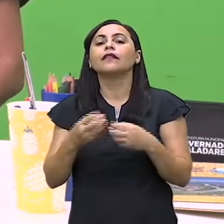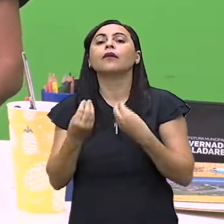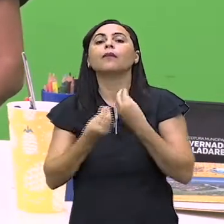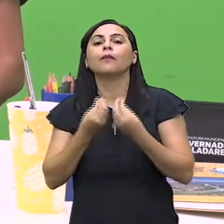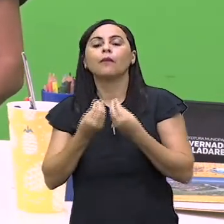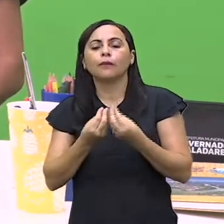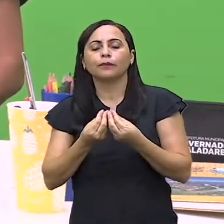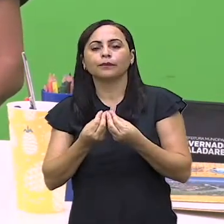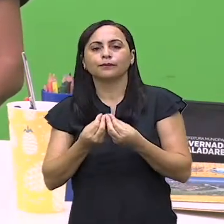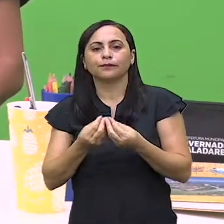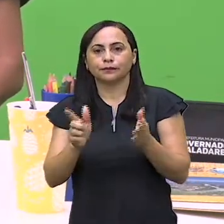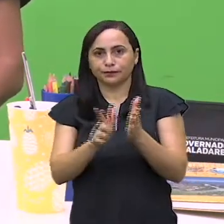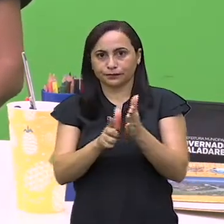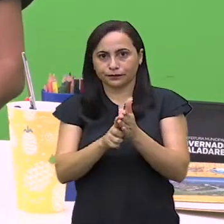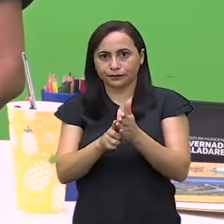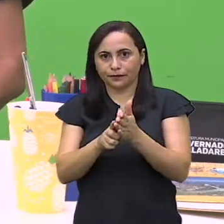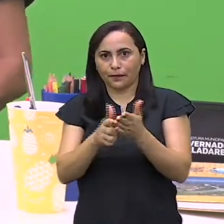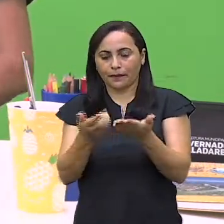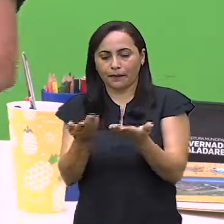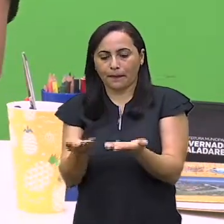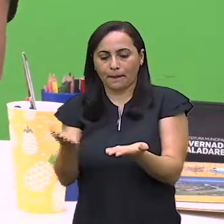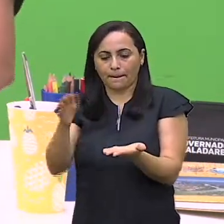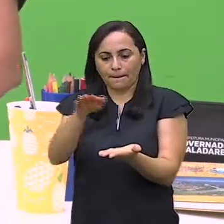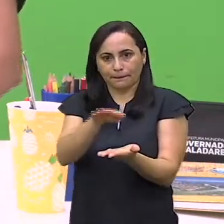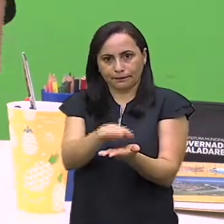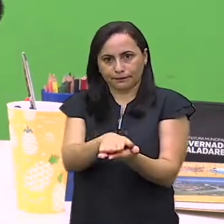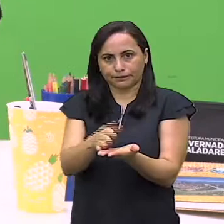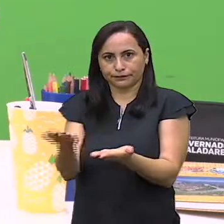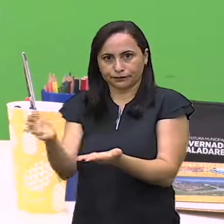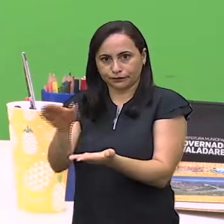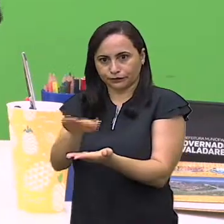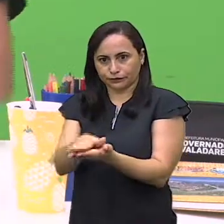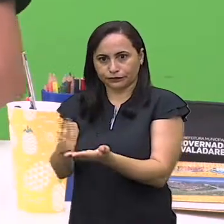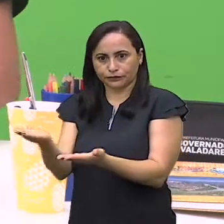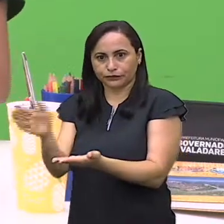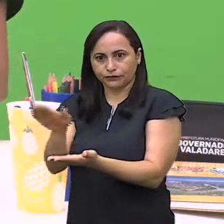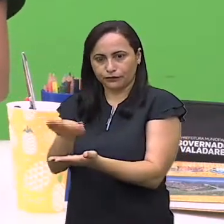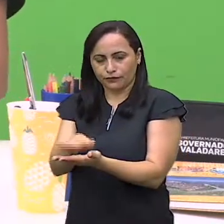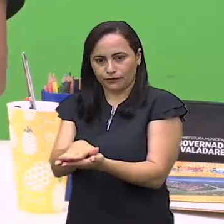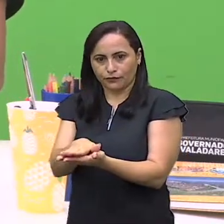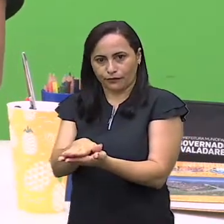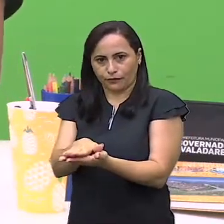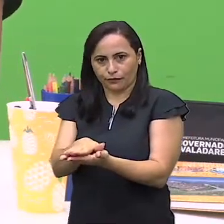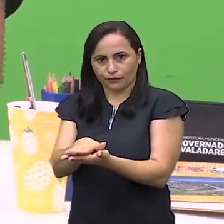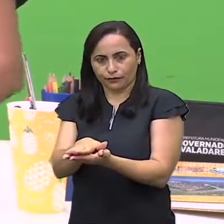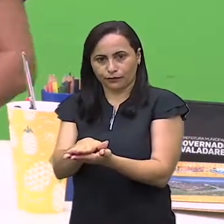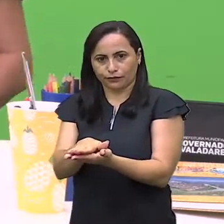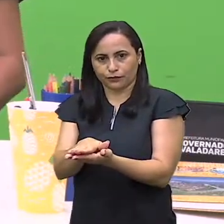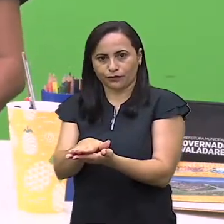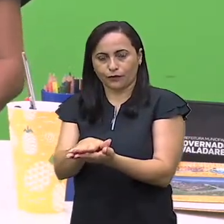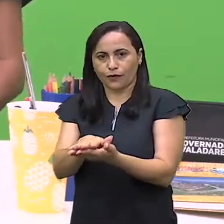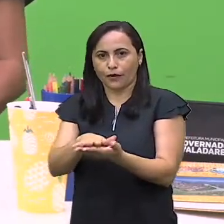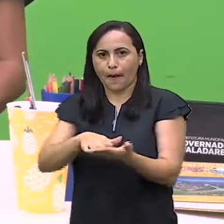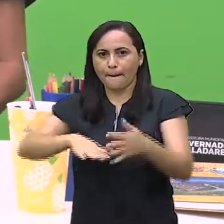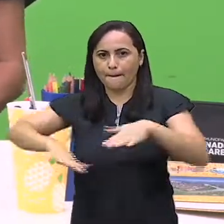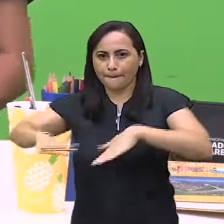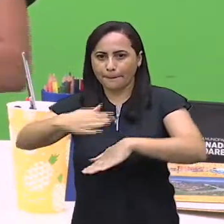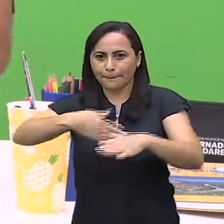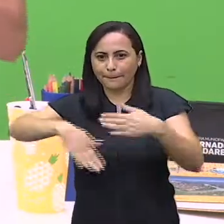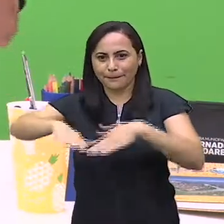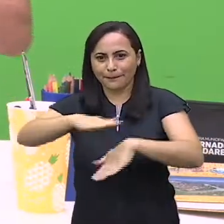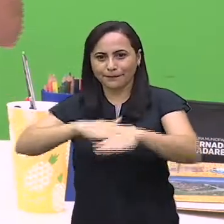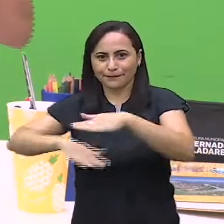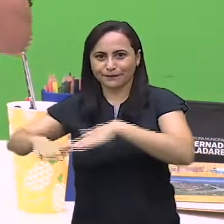Fica como se fosse, professora Luciene, as cartelas. Virar as cartelas. Nós vamos